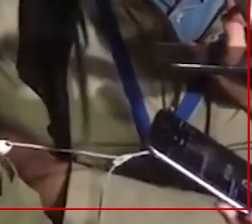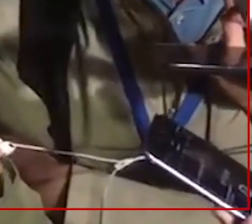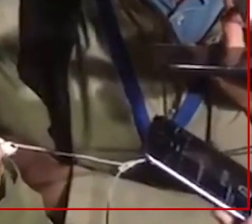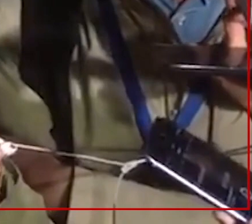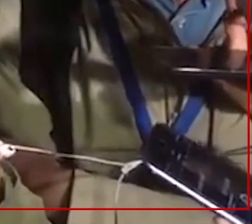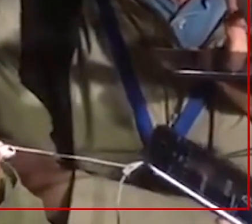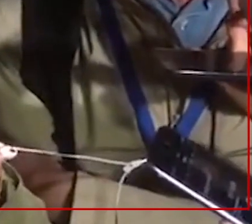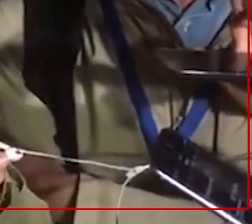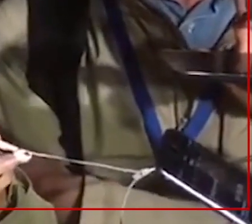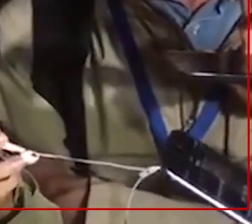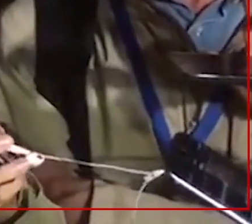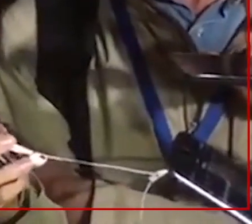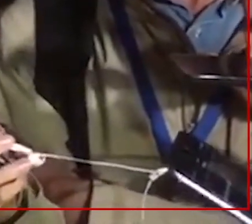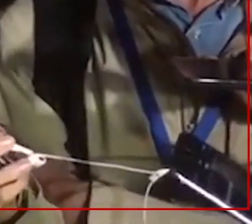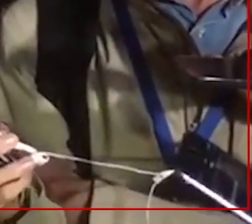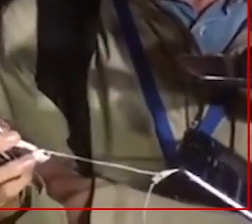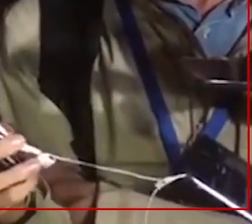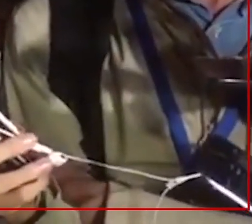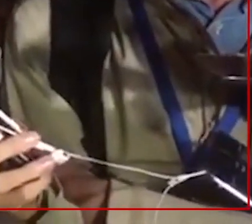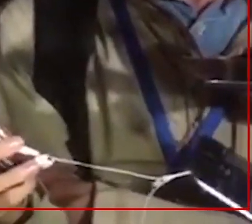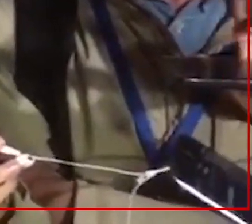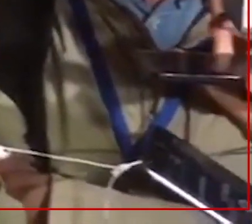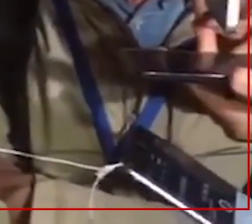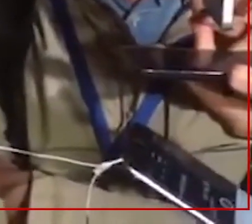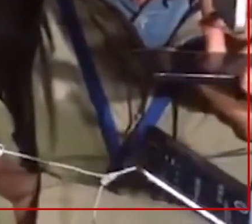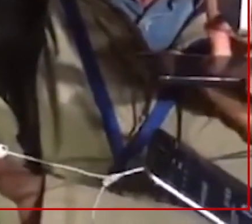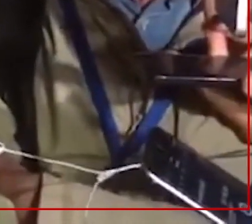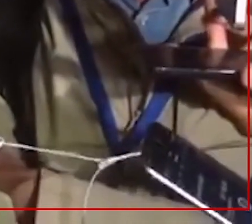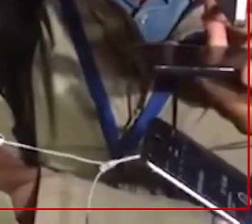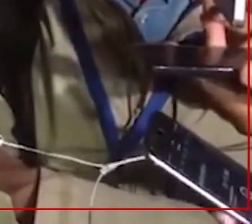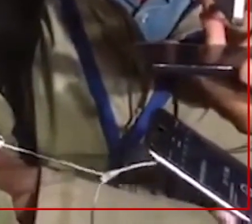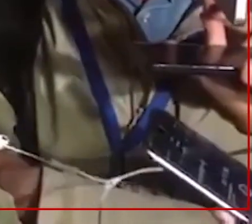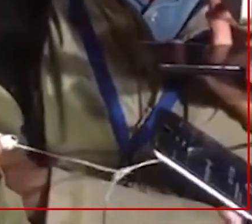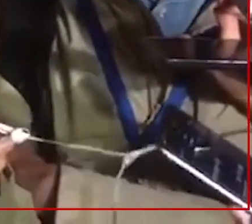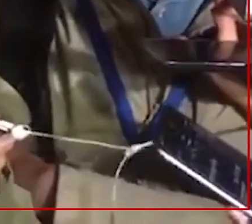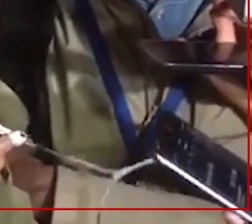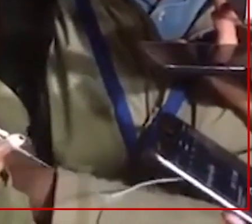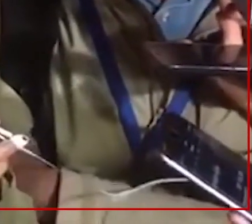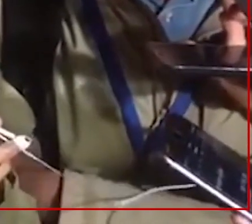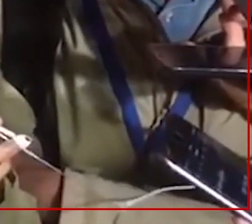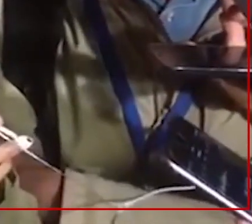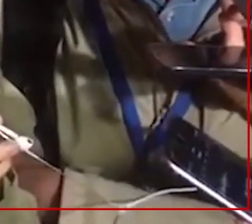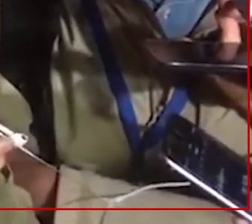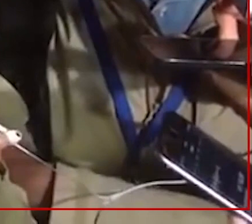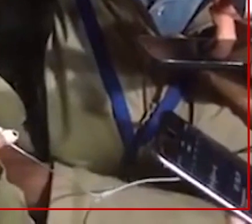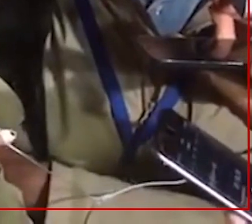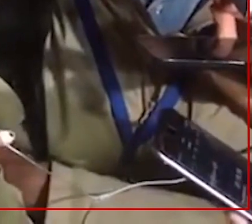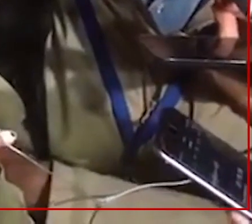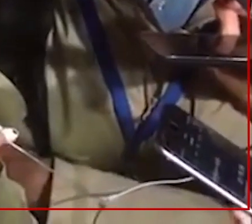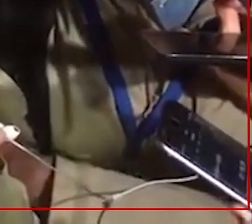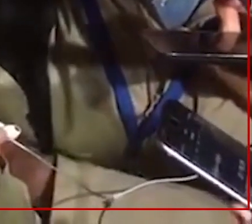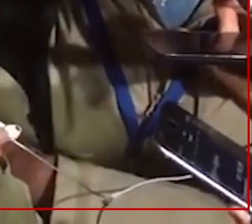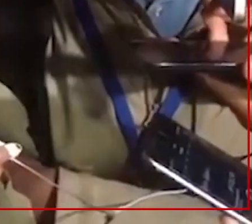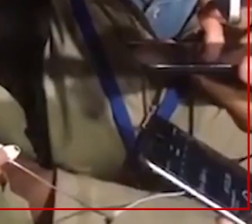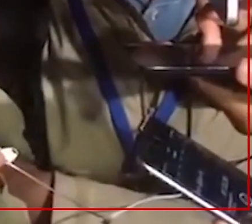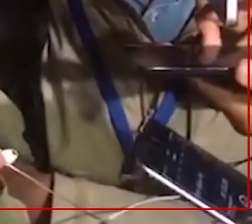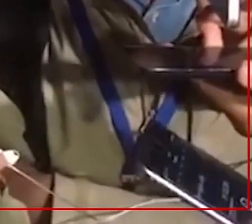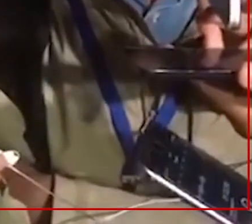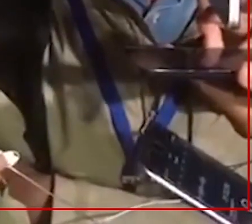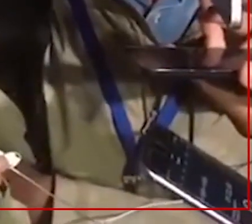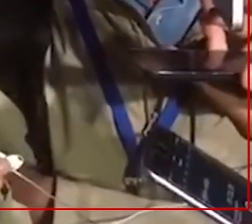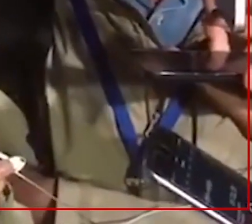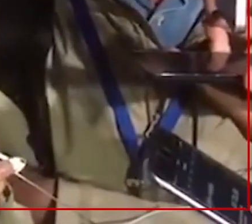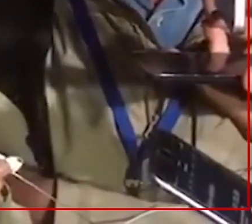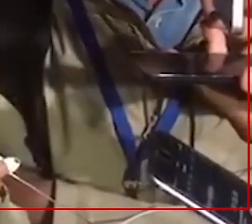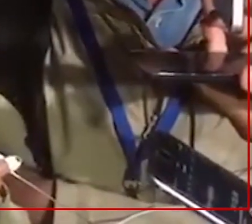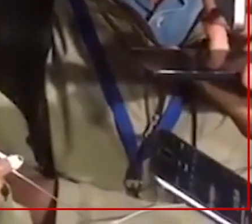solidariedade ao Lula, vir manifestar seu apoio, sobretudo vir aqui, ficar aqui numa vigília até a liberação do presidente. Nós não temos